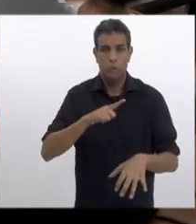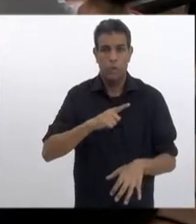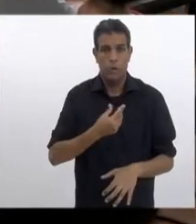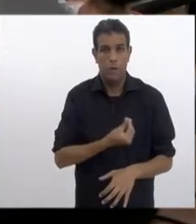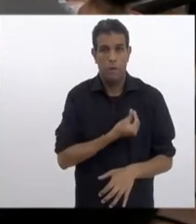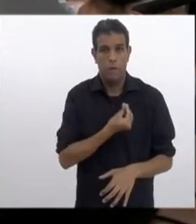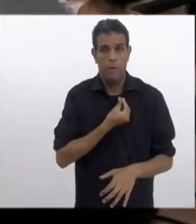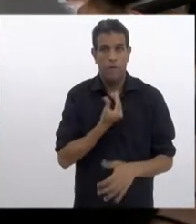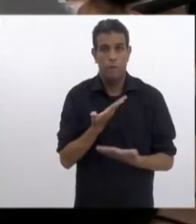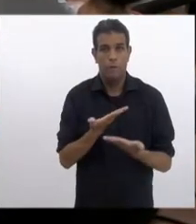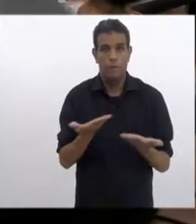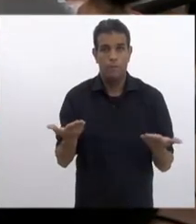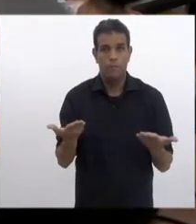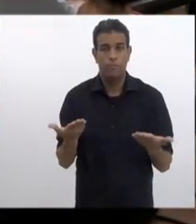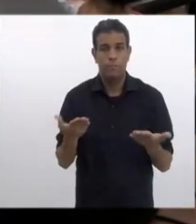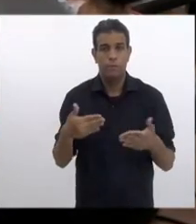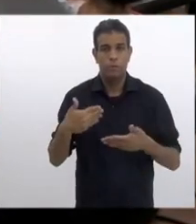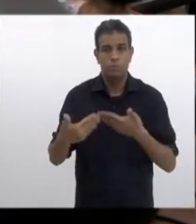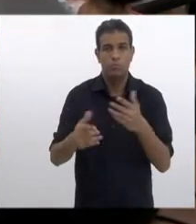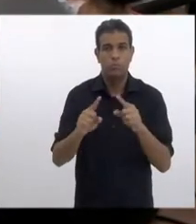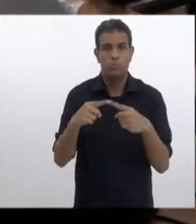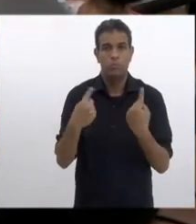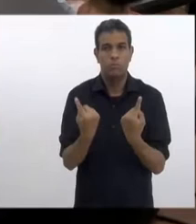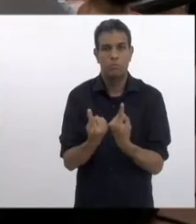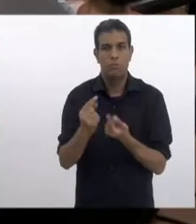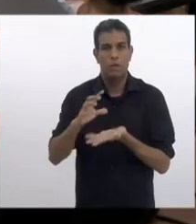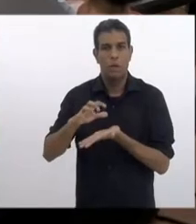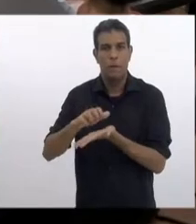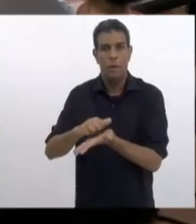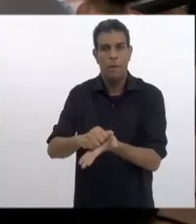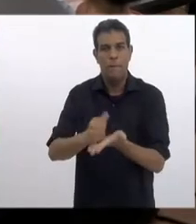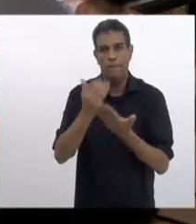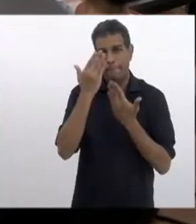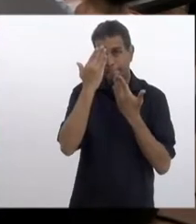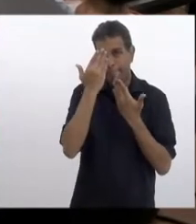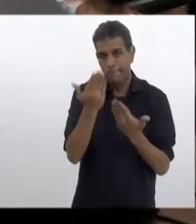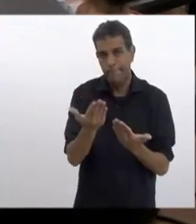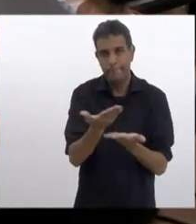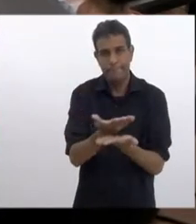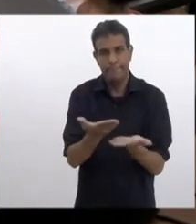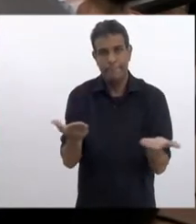presente, no decorrer da nossa reunião estarei fazendo o registro e o agradecimento dos mesmos.